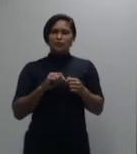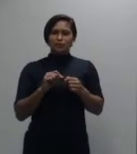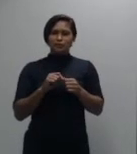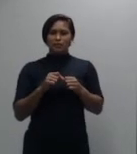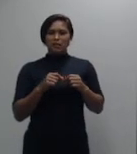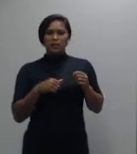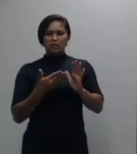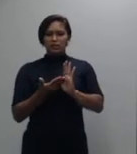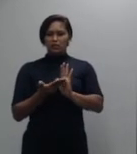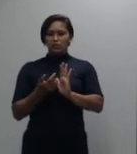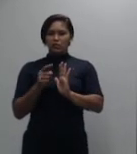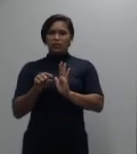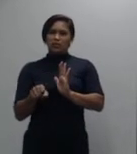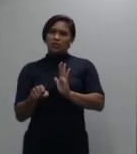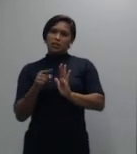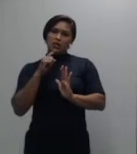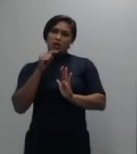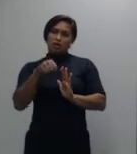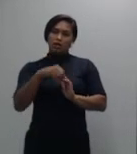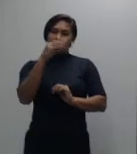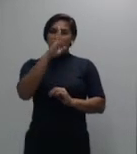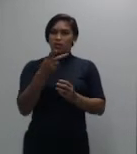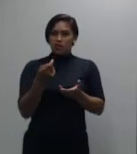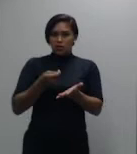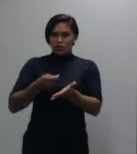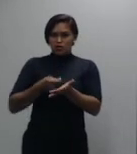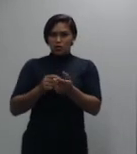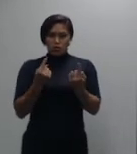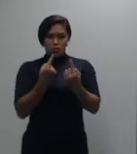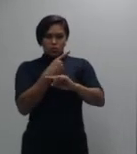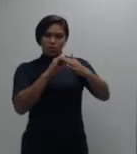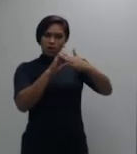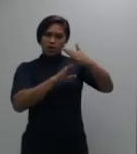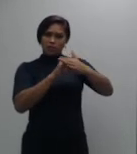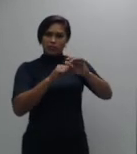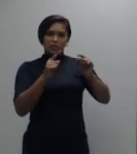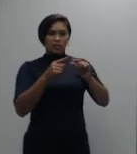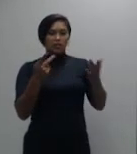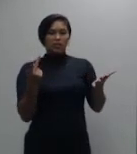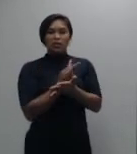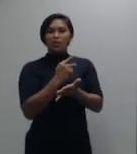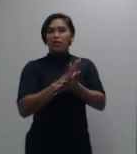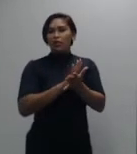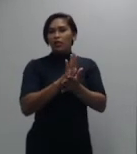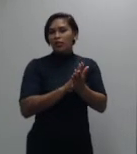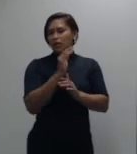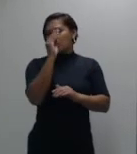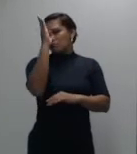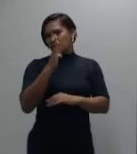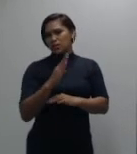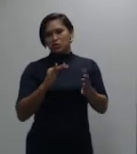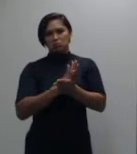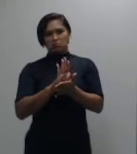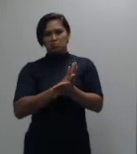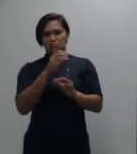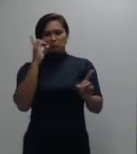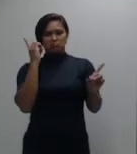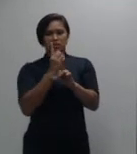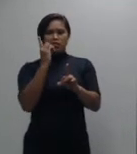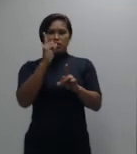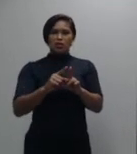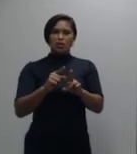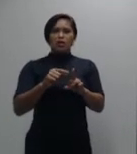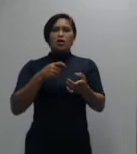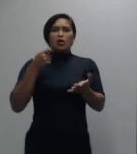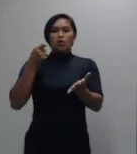crédito remanescente das frutas no Brasil contra empresa e não é sediada no Brasil não tem patrimônio Curso Fé que está